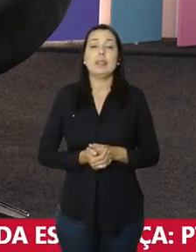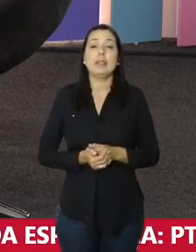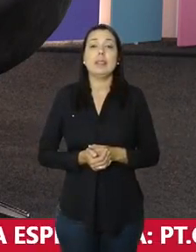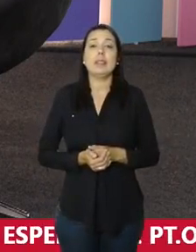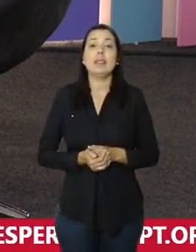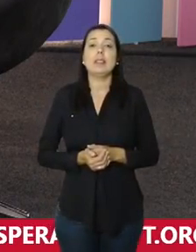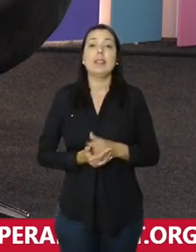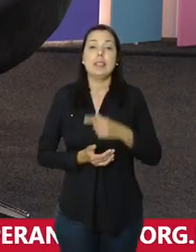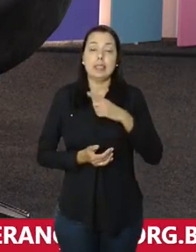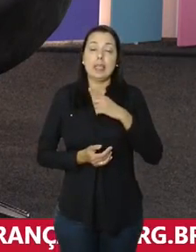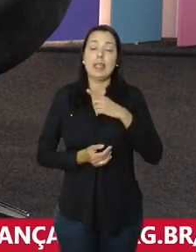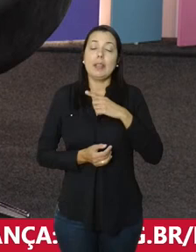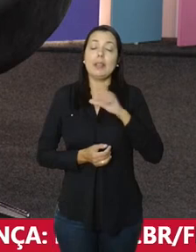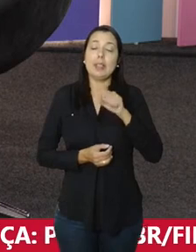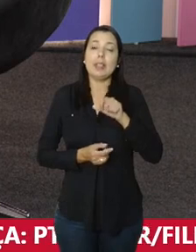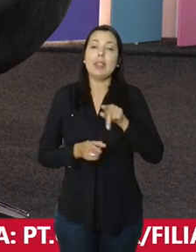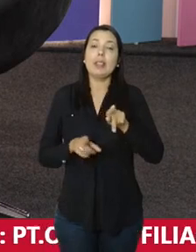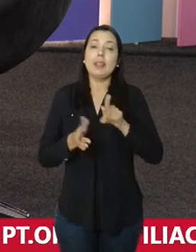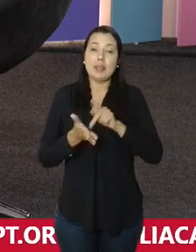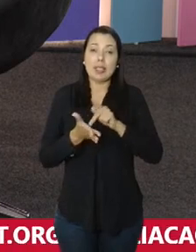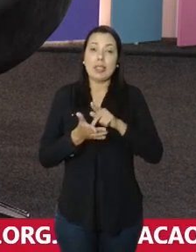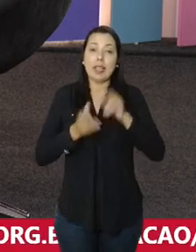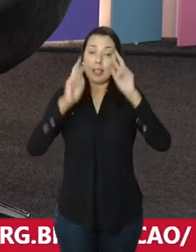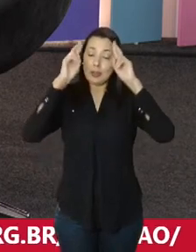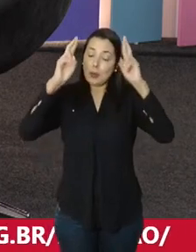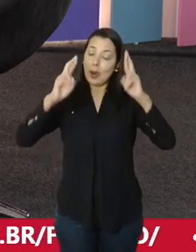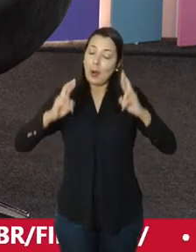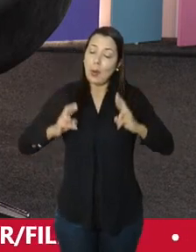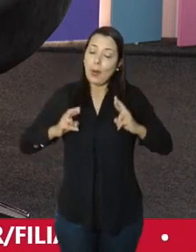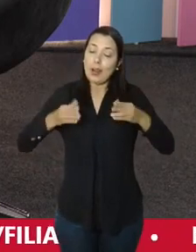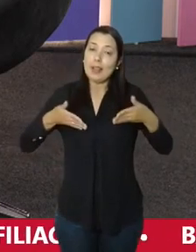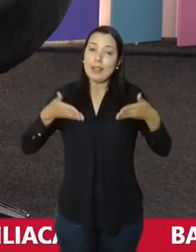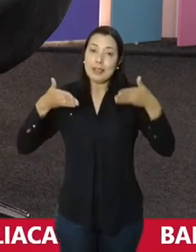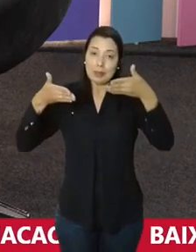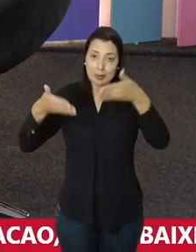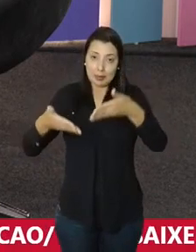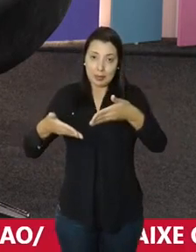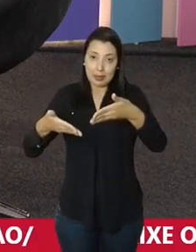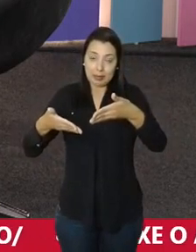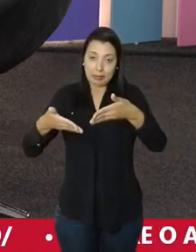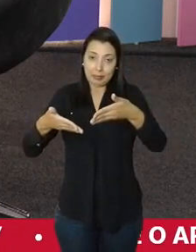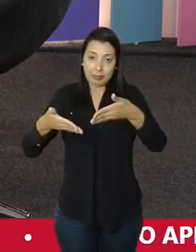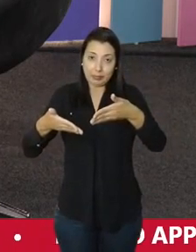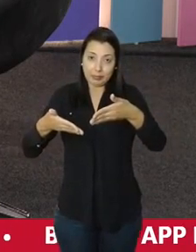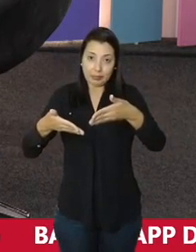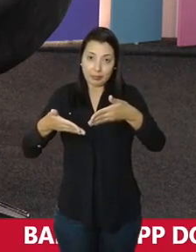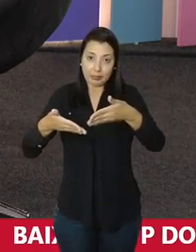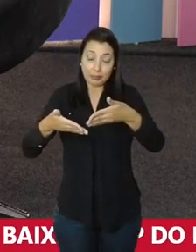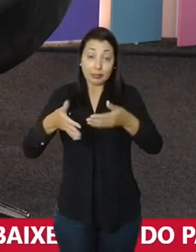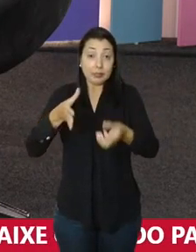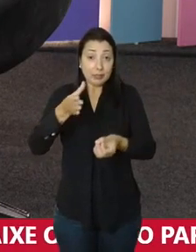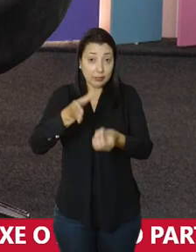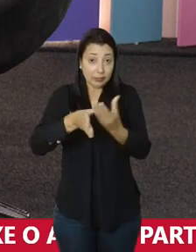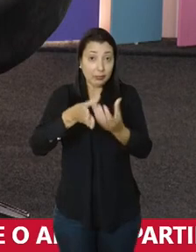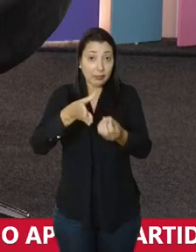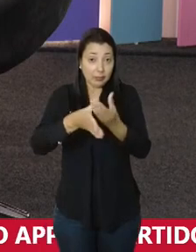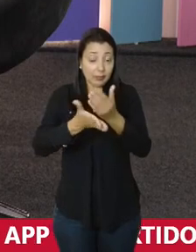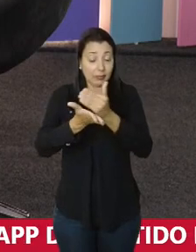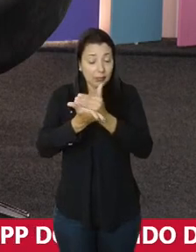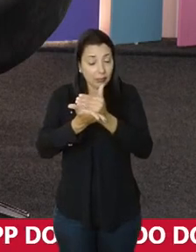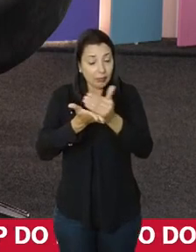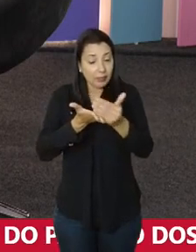E eu tenho uma honra de ter participado da formulação, do